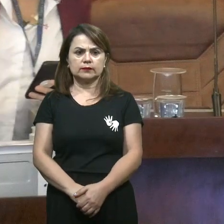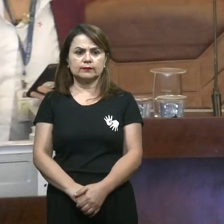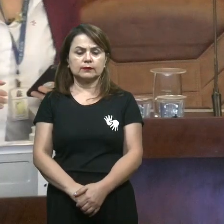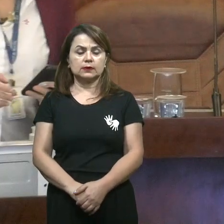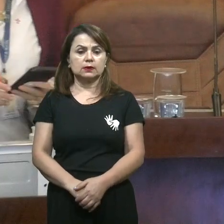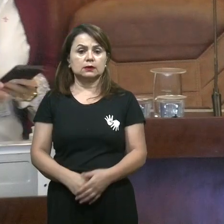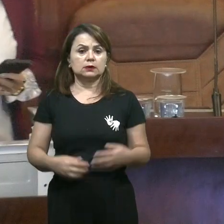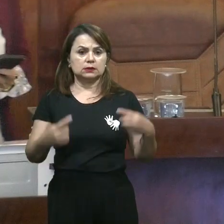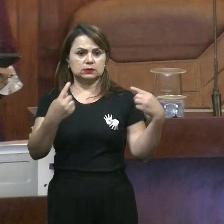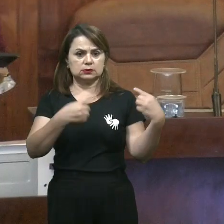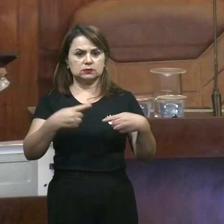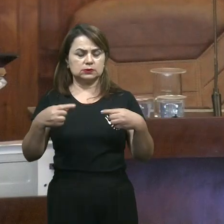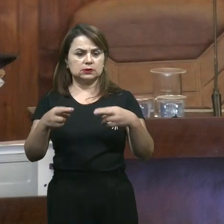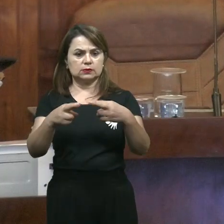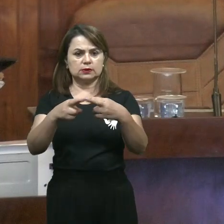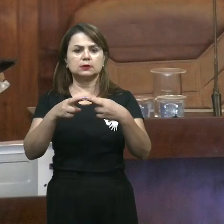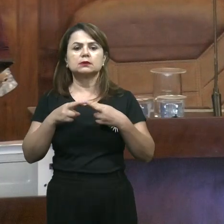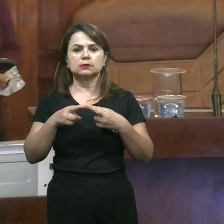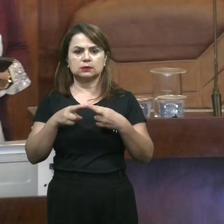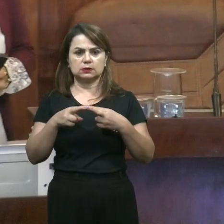Continua em discussão, requerimento.